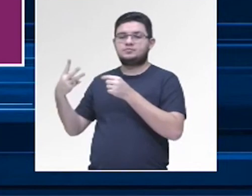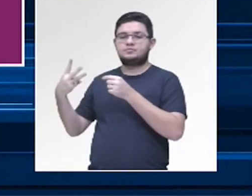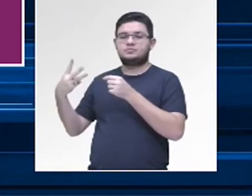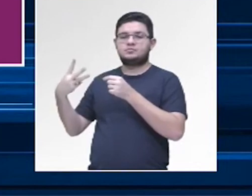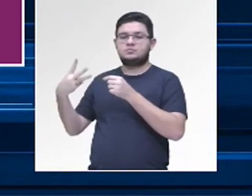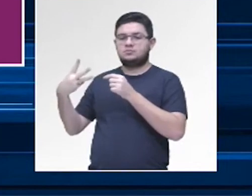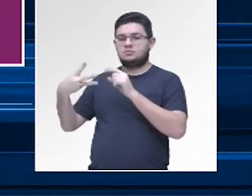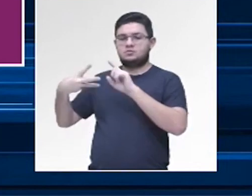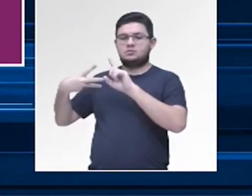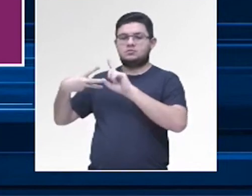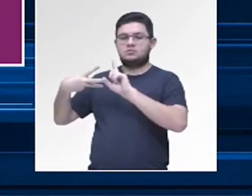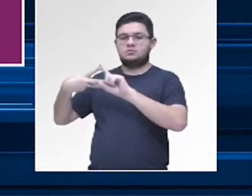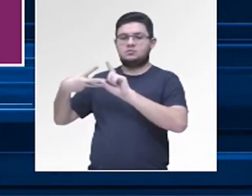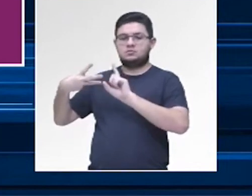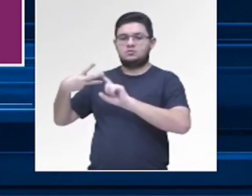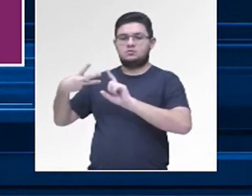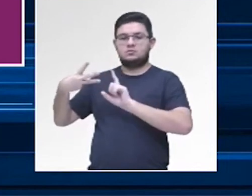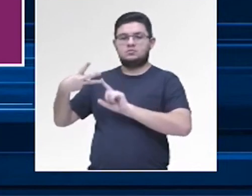o artigo